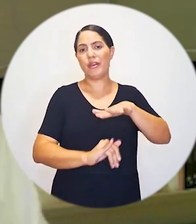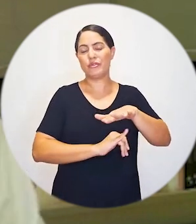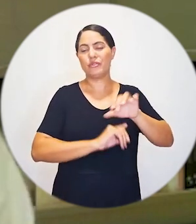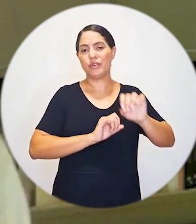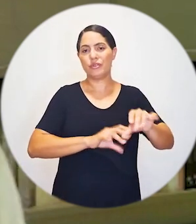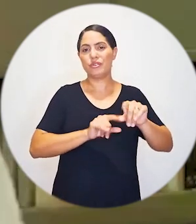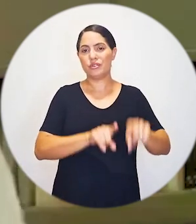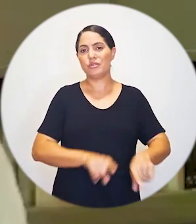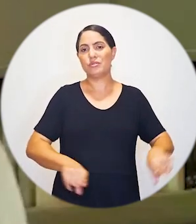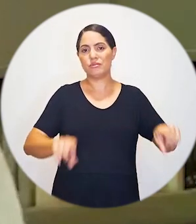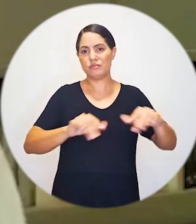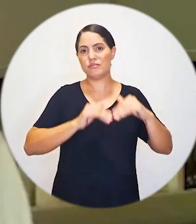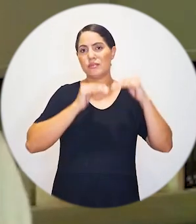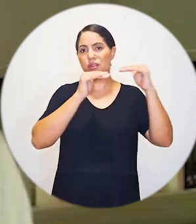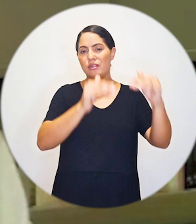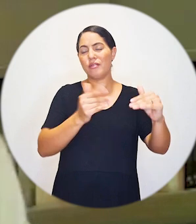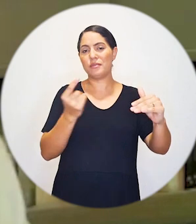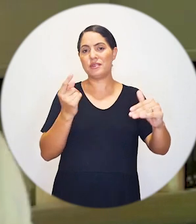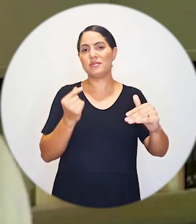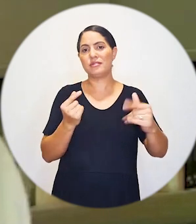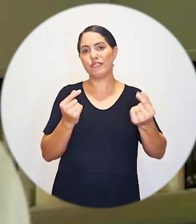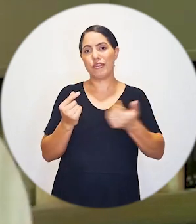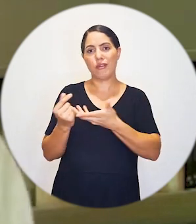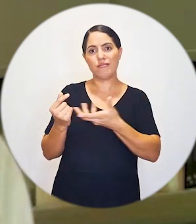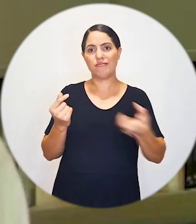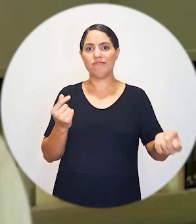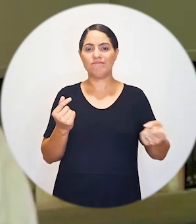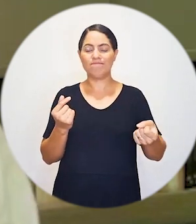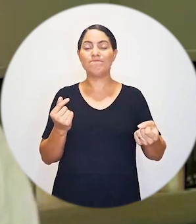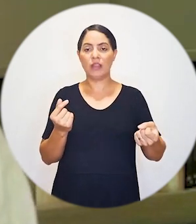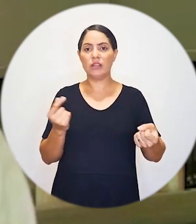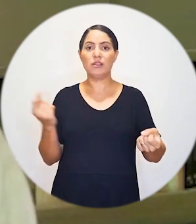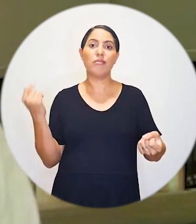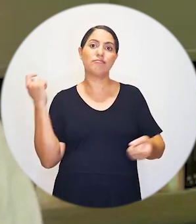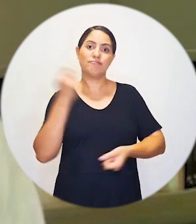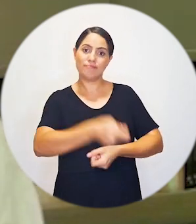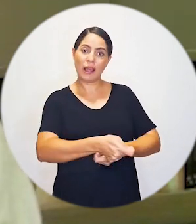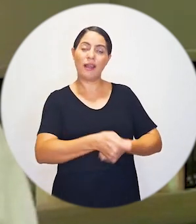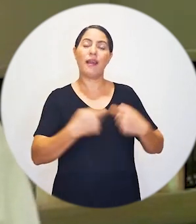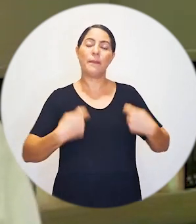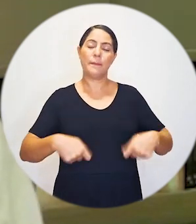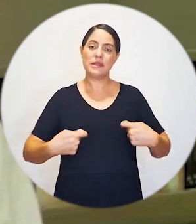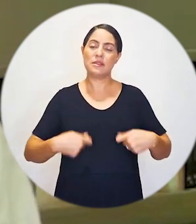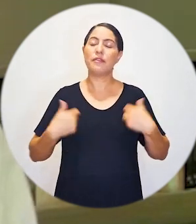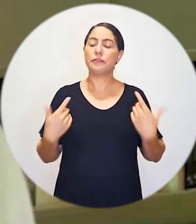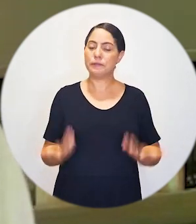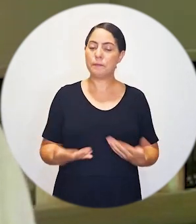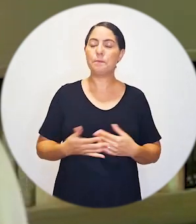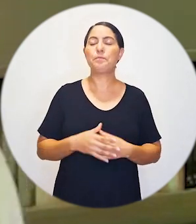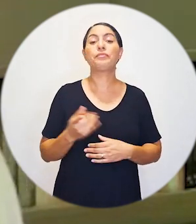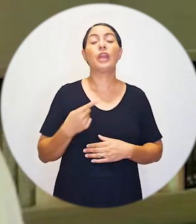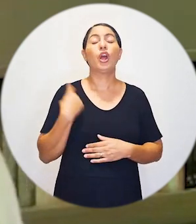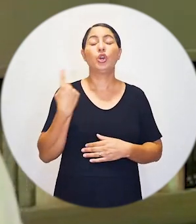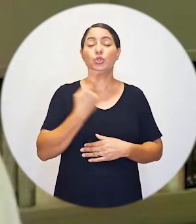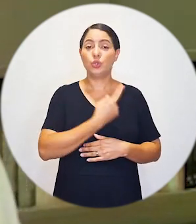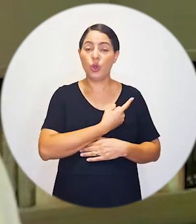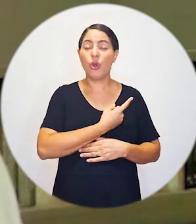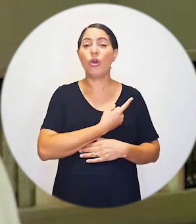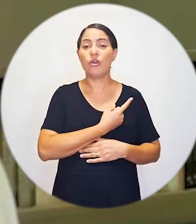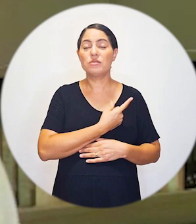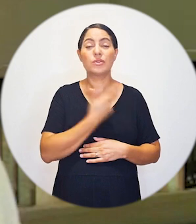ser remunerada. Então, a partir do instante em que nós temos esta independência acadêmica,